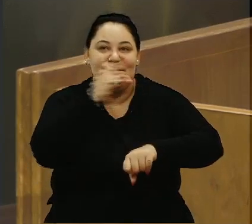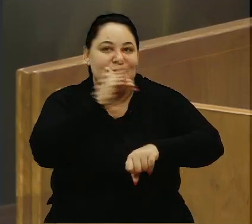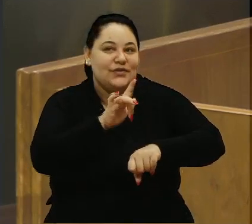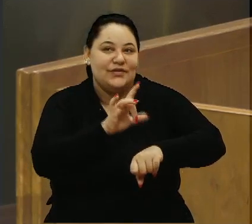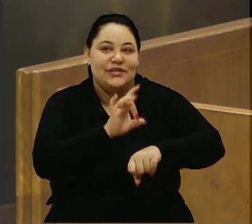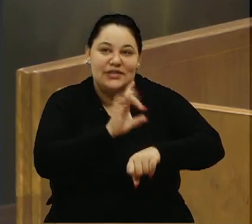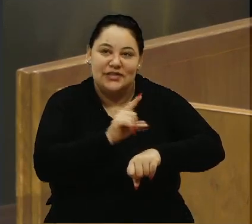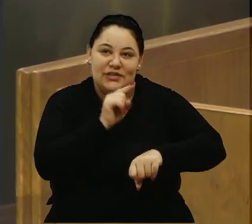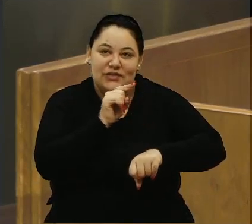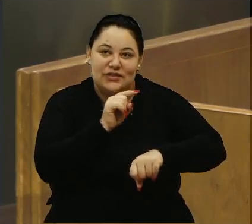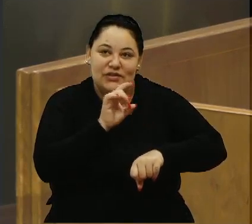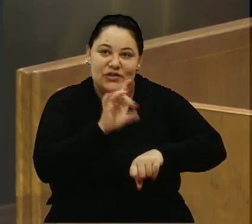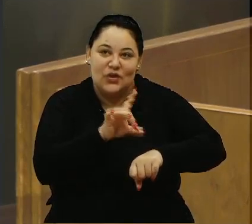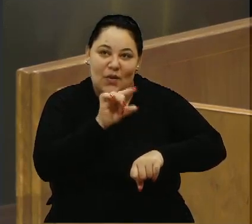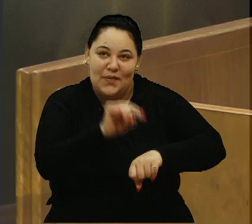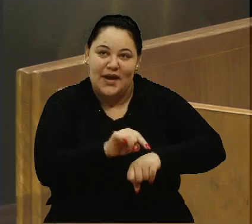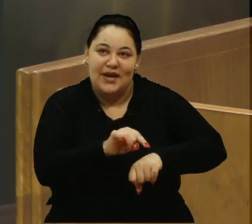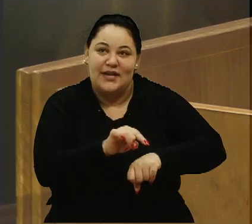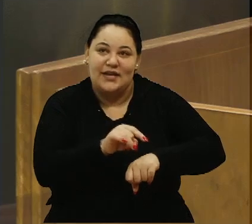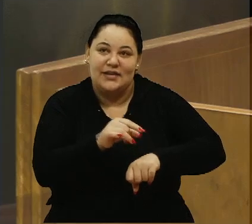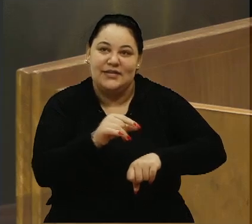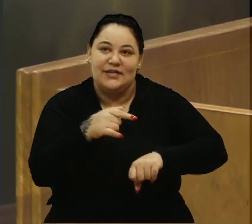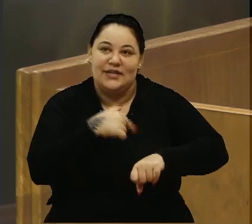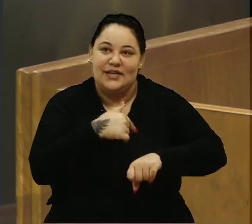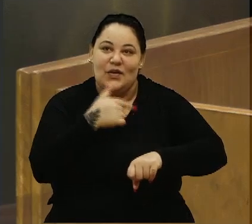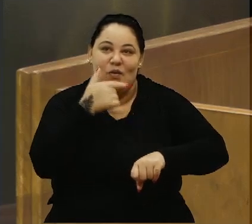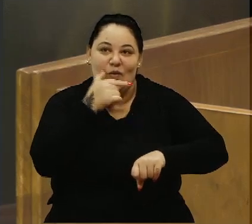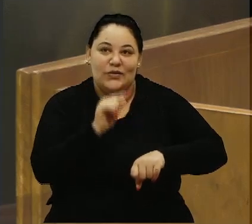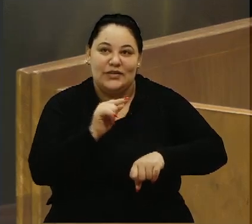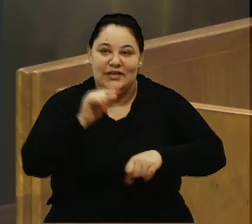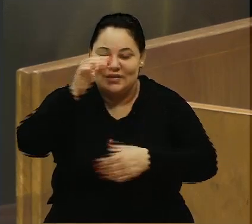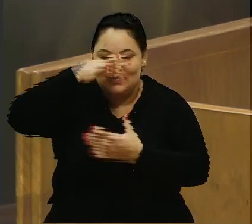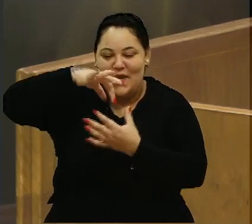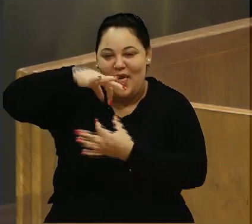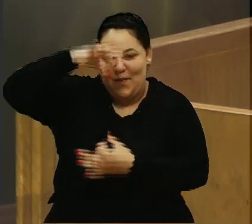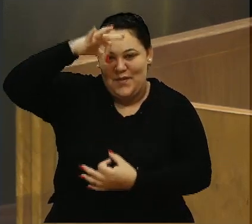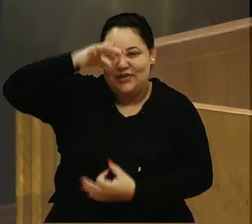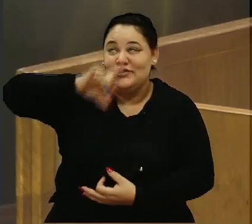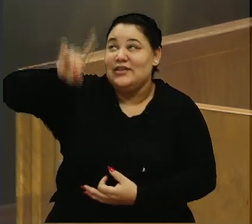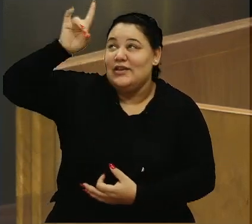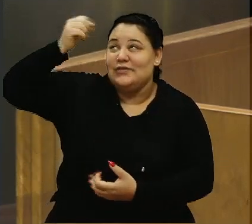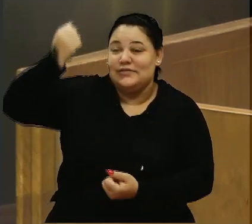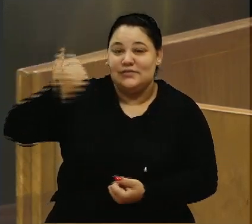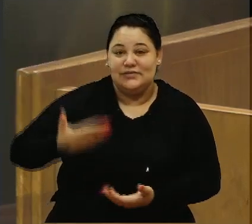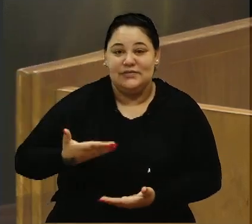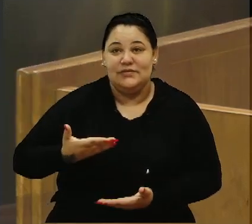isso que eu fui colocada, né, espiritualmente, Deus nos colocou aqui,